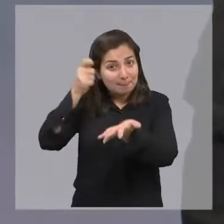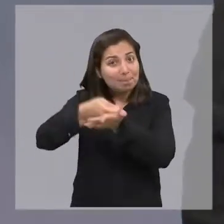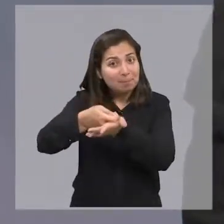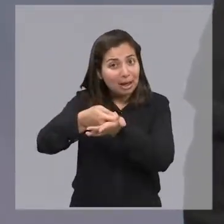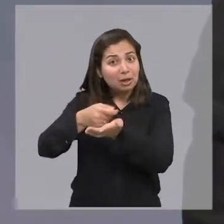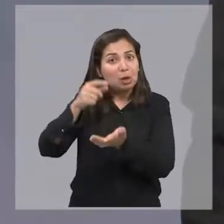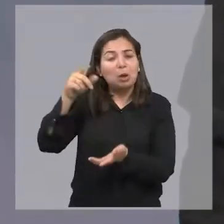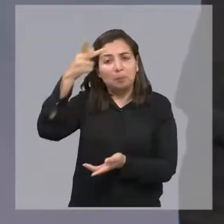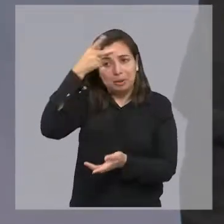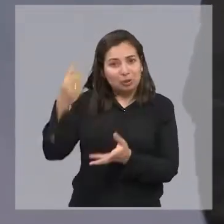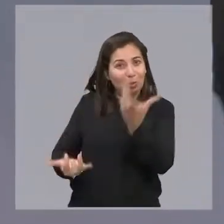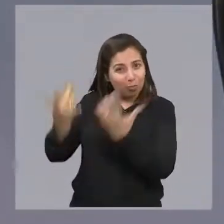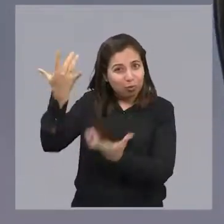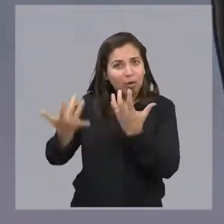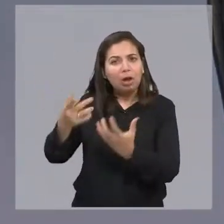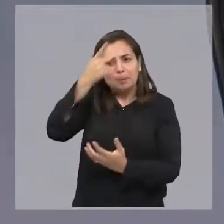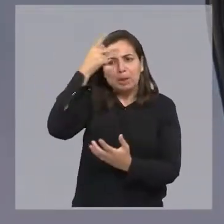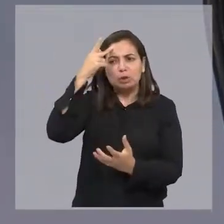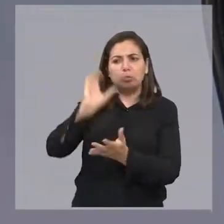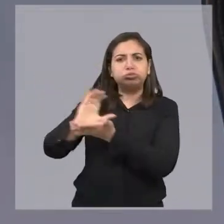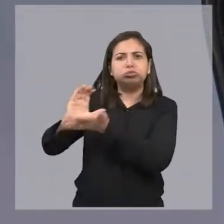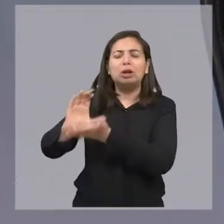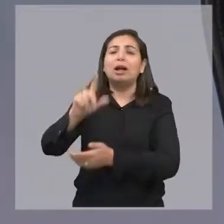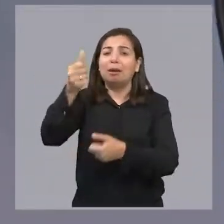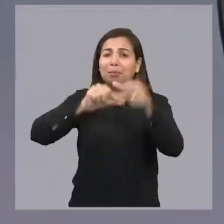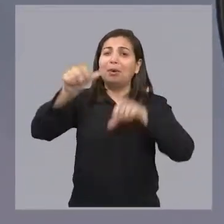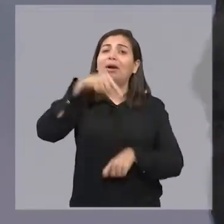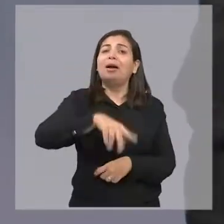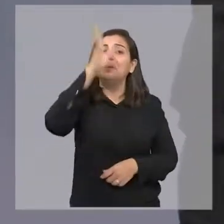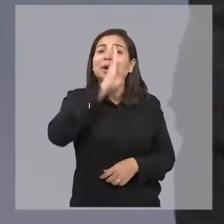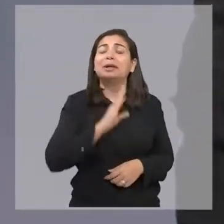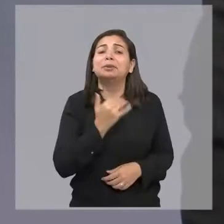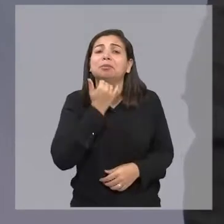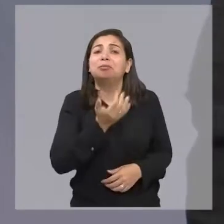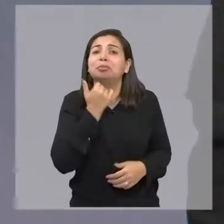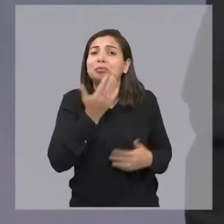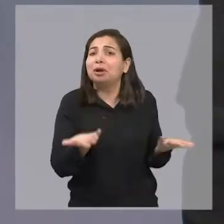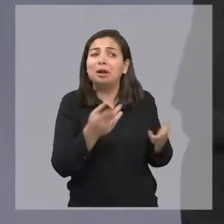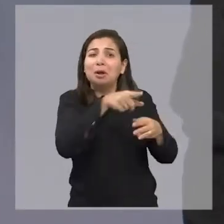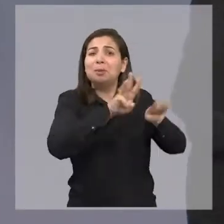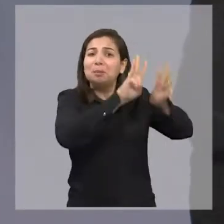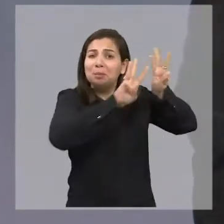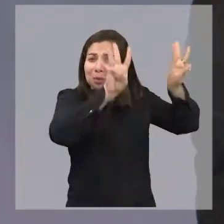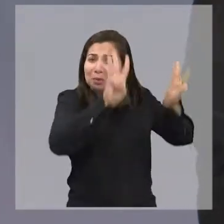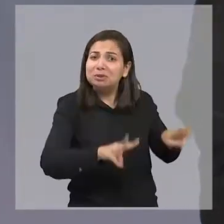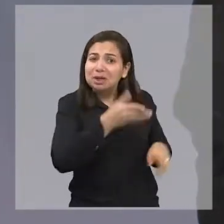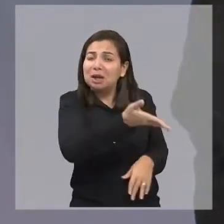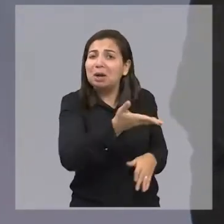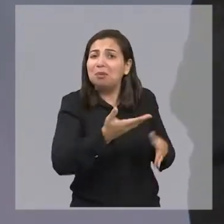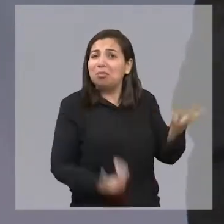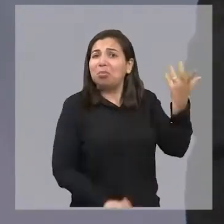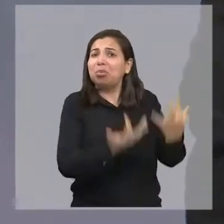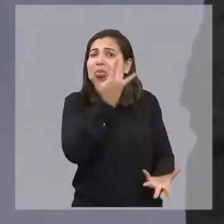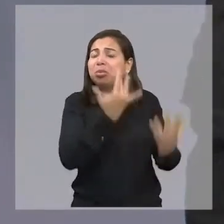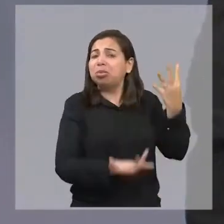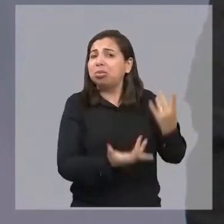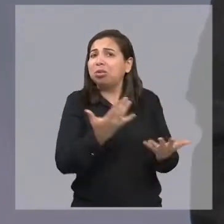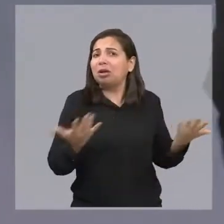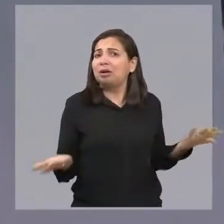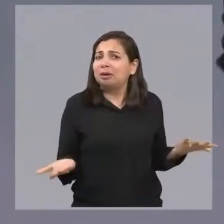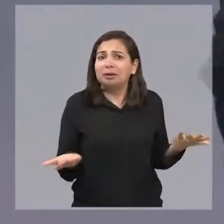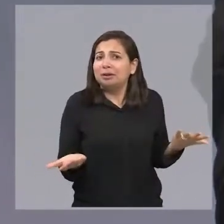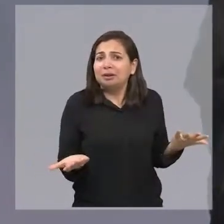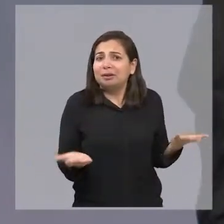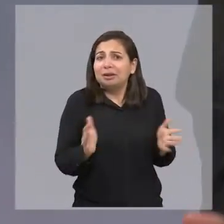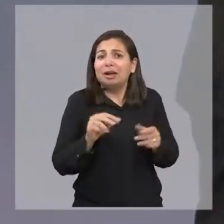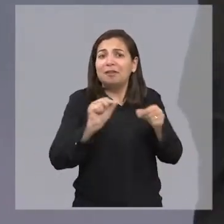presidente Bolsonaro. Tá errado, é um imbecil. Eu tô dizendo é que o museu pegou fogo. O museu pegou fogo. Eu sei. O